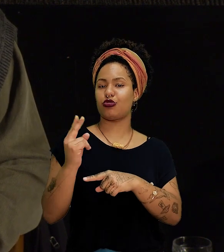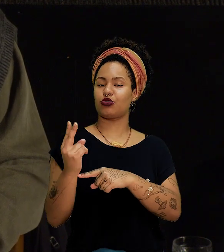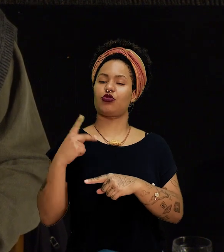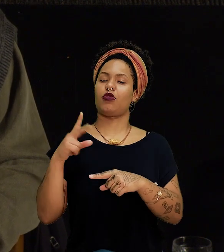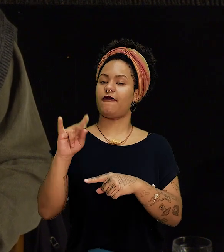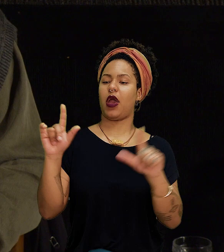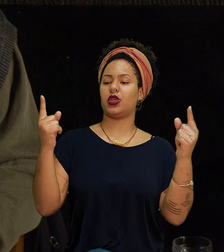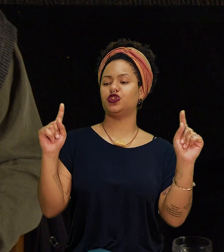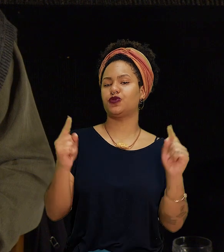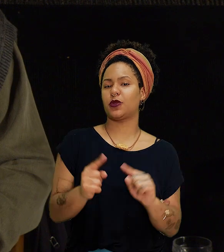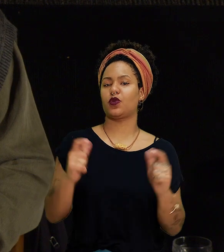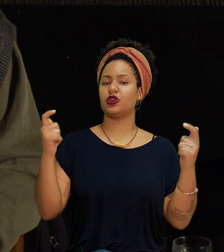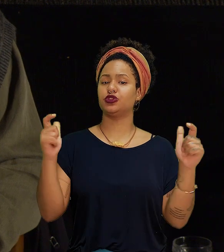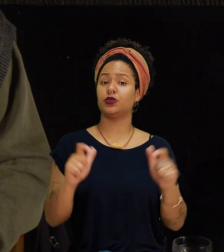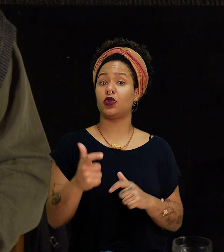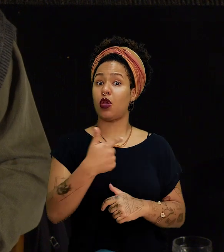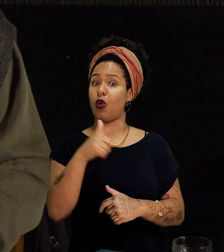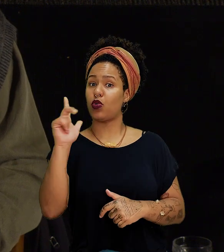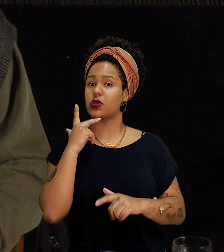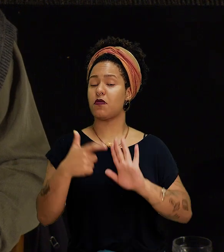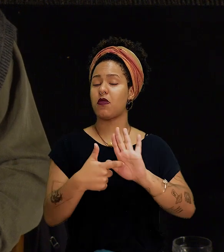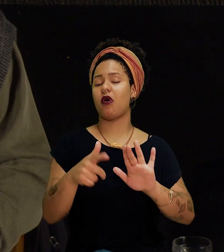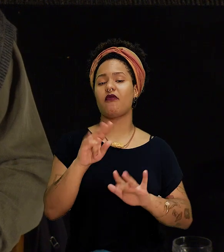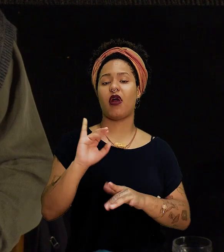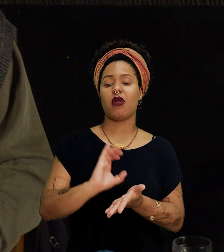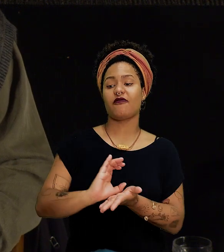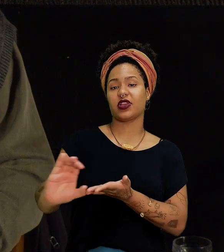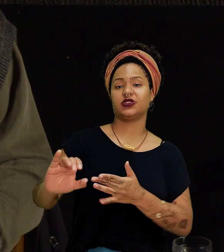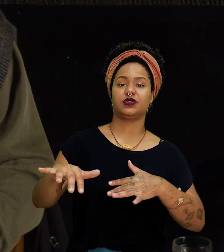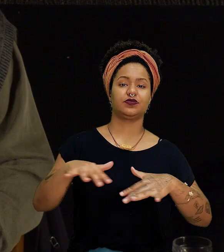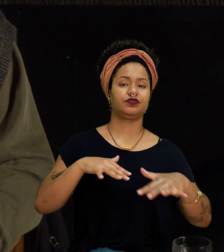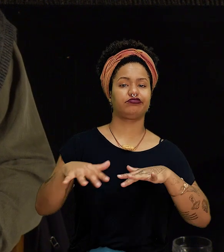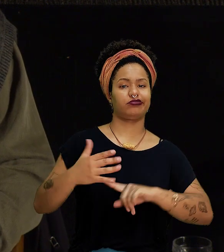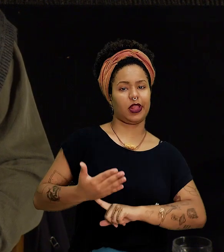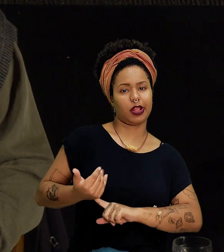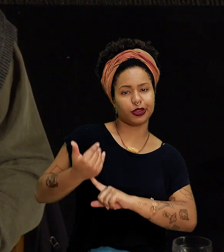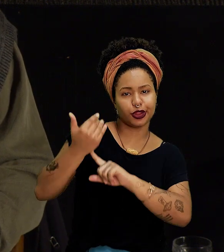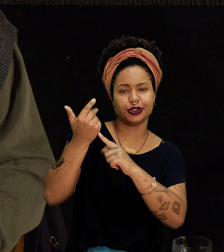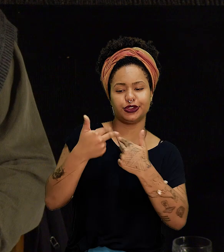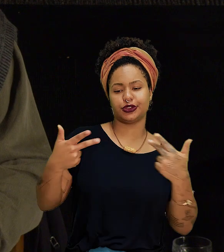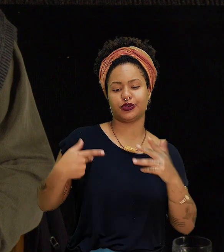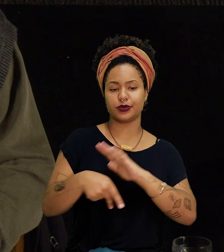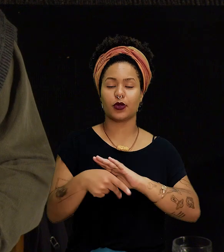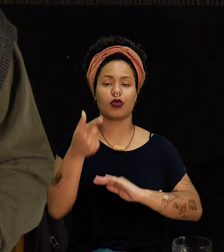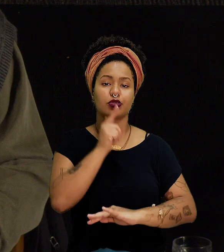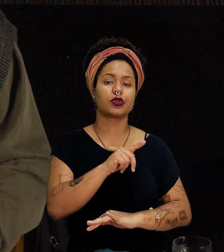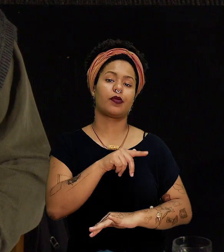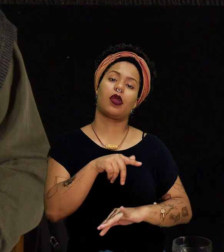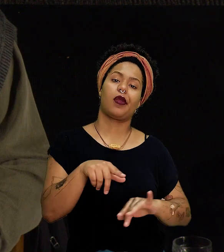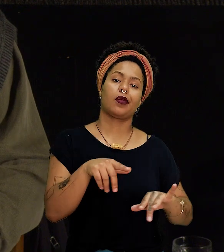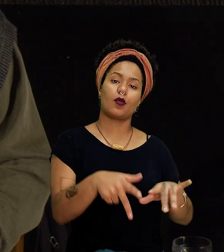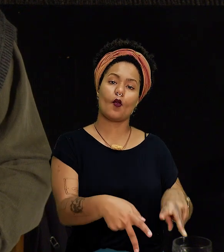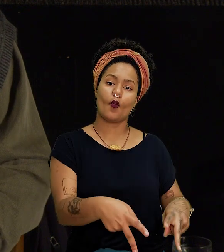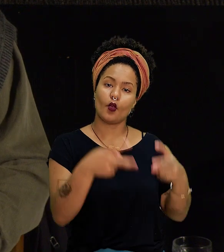suas operações. Outras falam em investir no desenvolvimento de tecnologias de captura